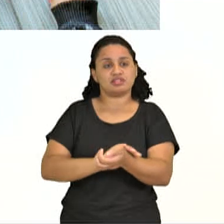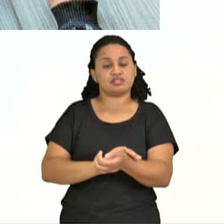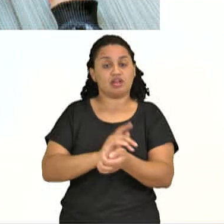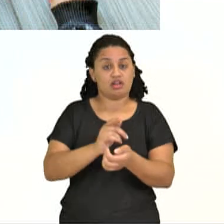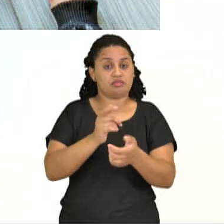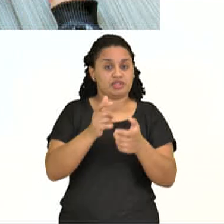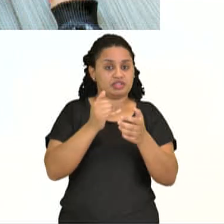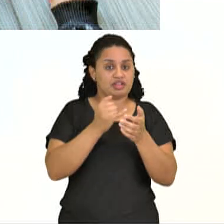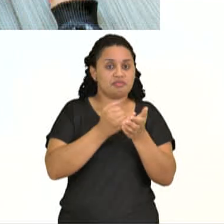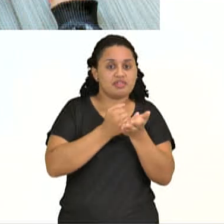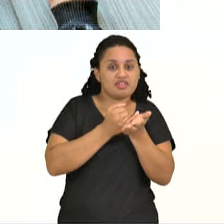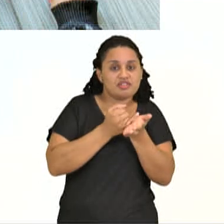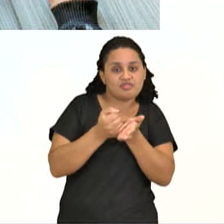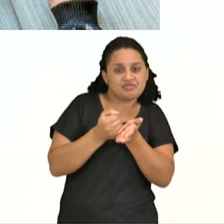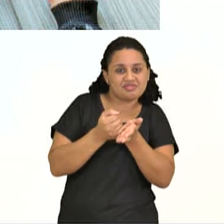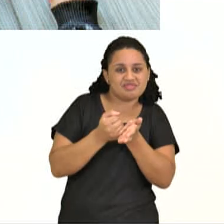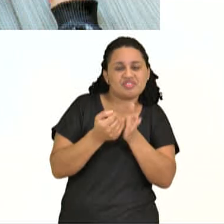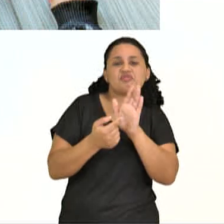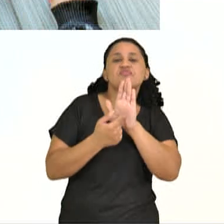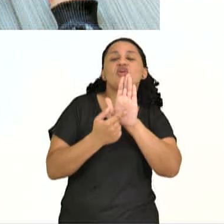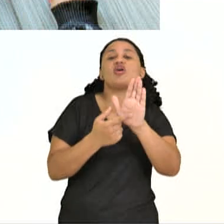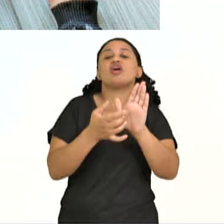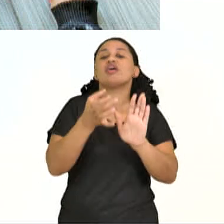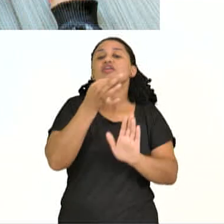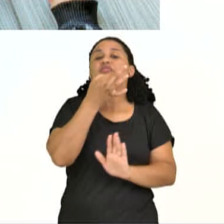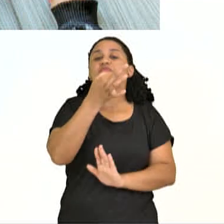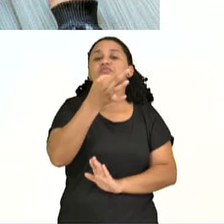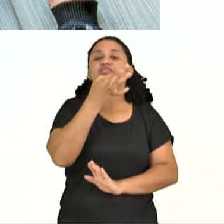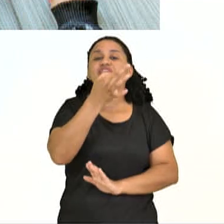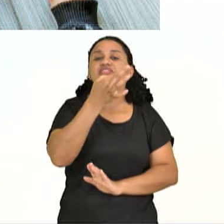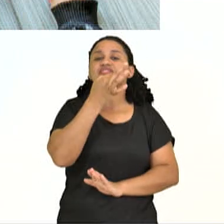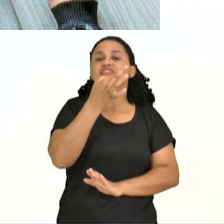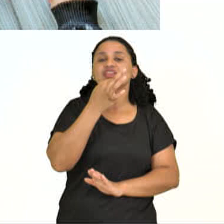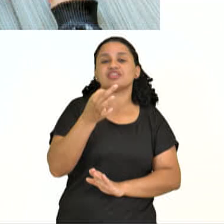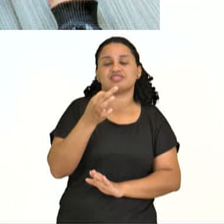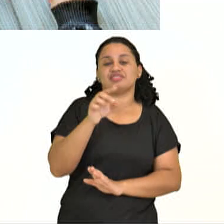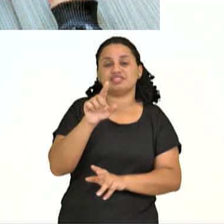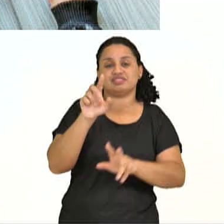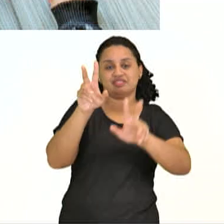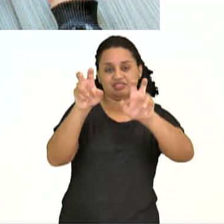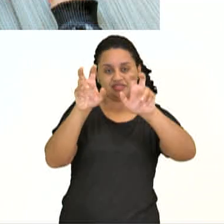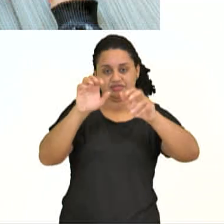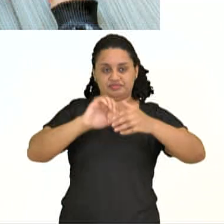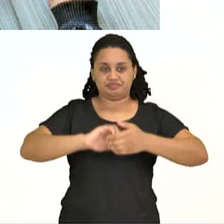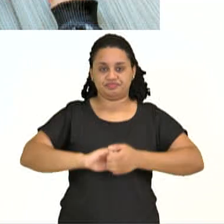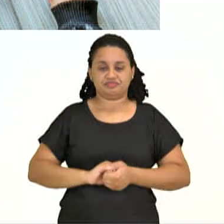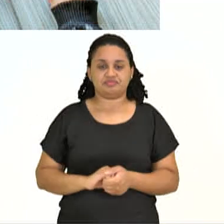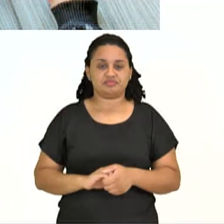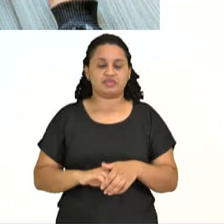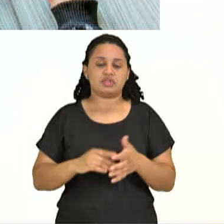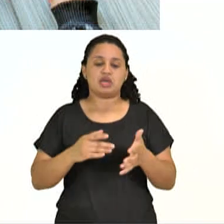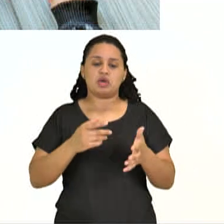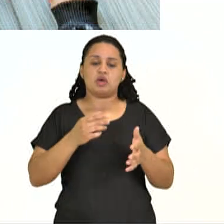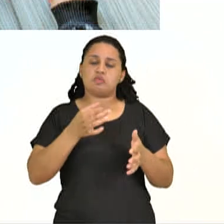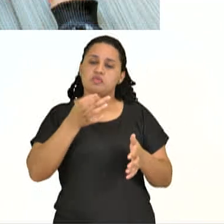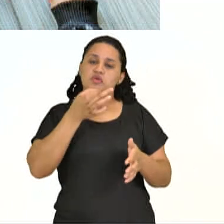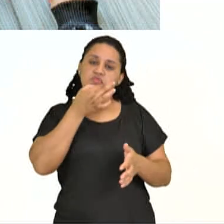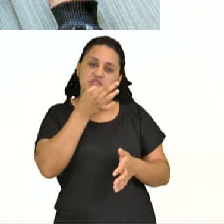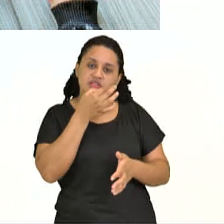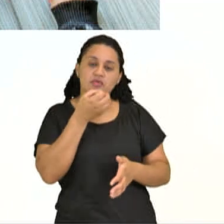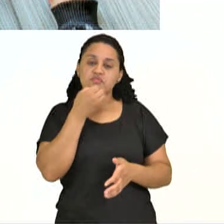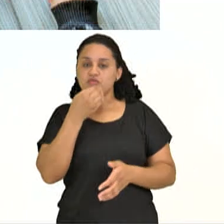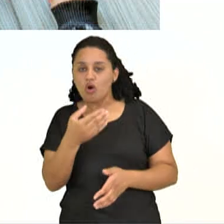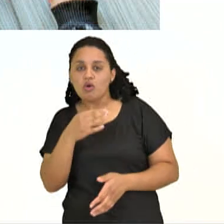né? Aqui ele já está demonstrando qual a opinião acerca deste assunto. Tá? Será uma opinião positiva ou